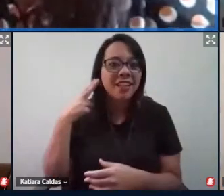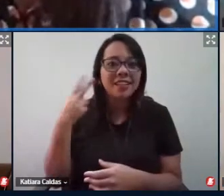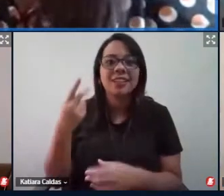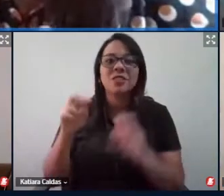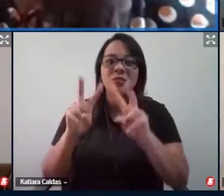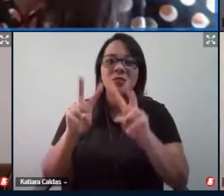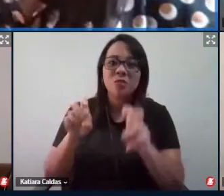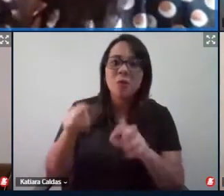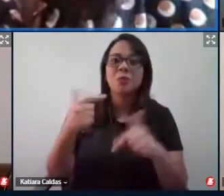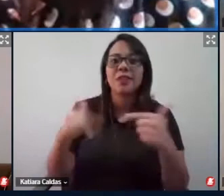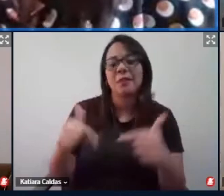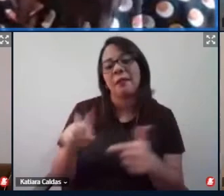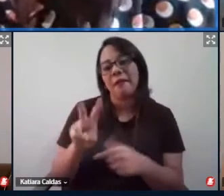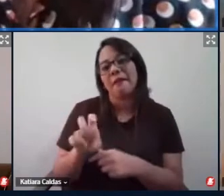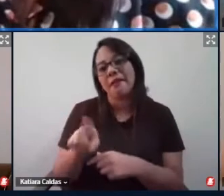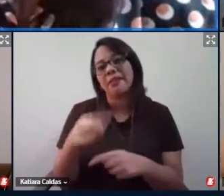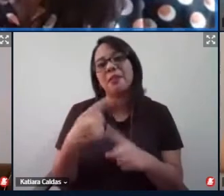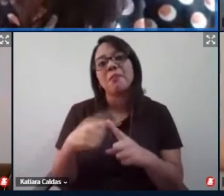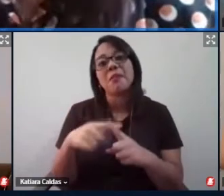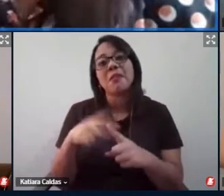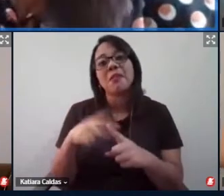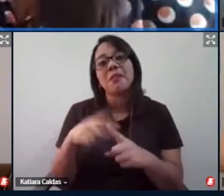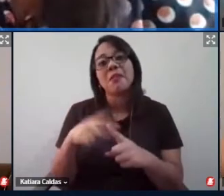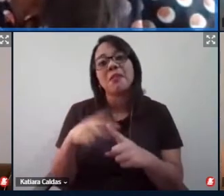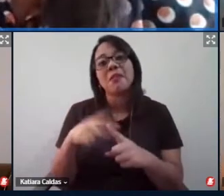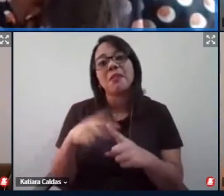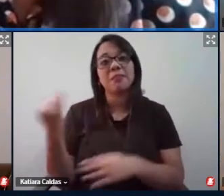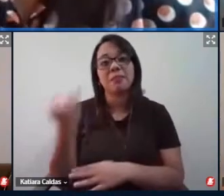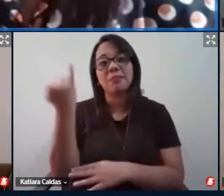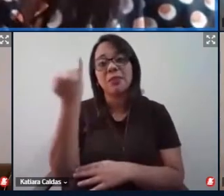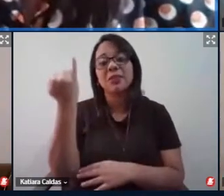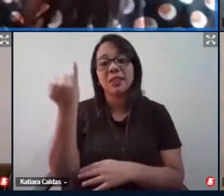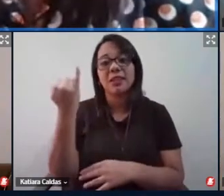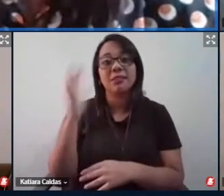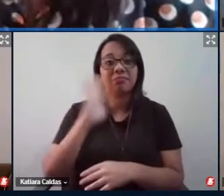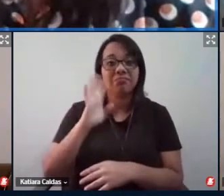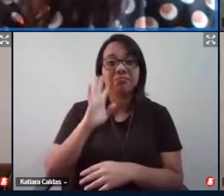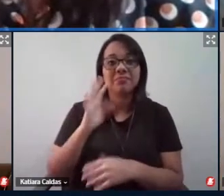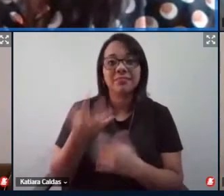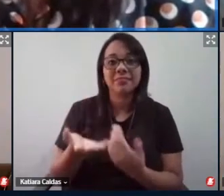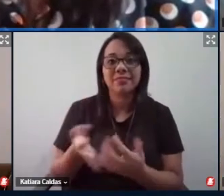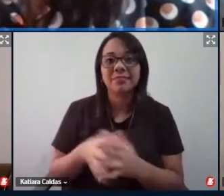esse trabalho que é um trabalho tão importante, tão legal, assim, tá?